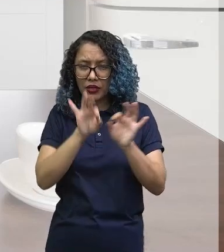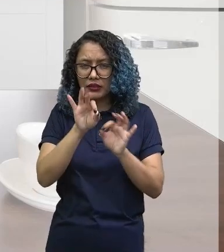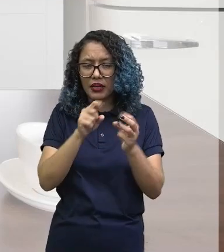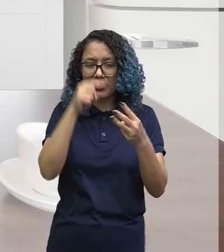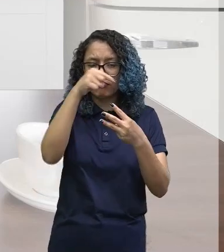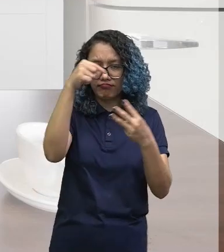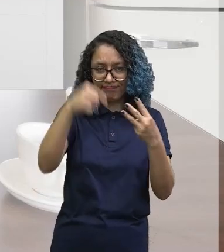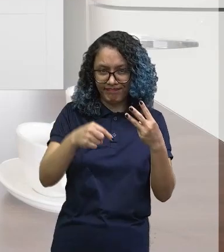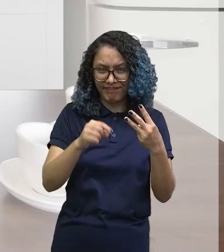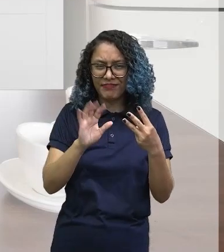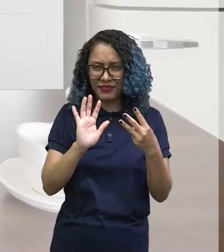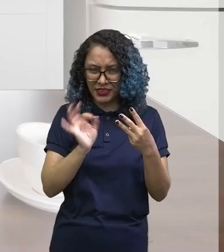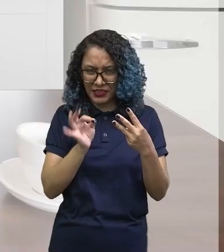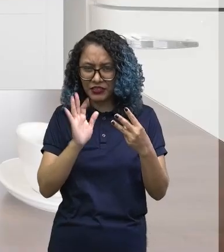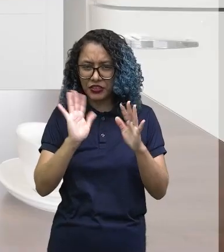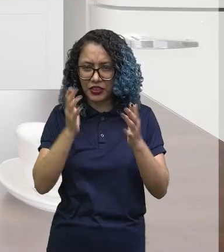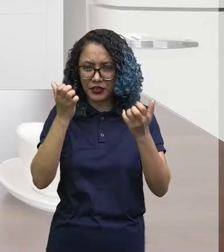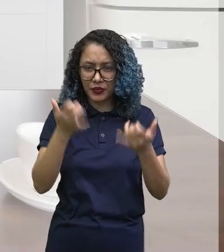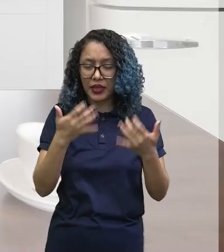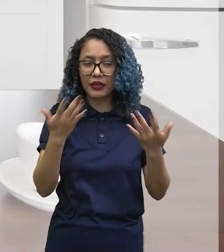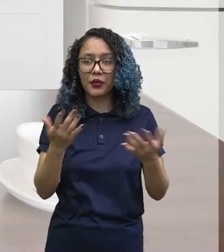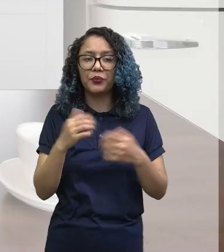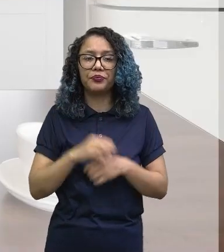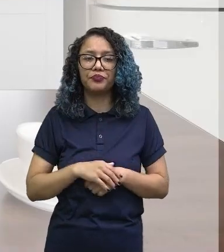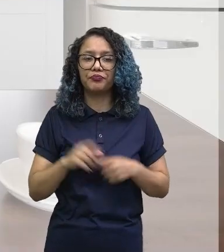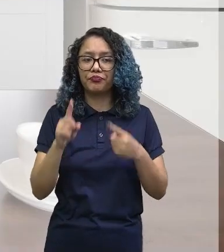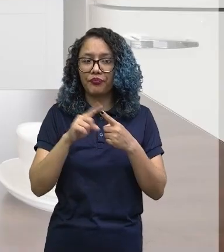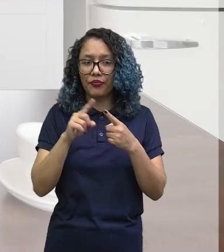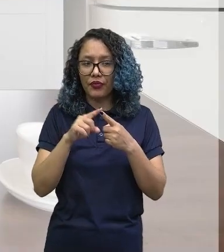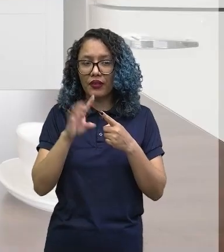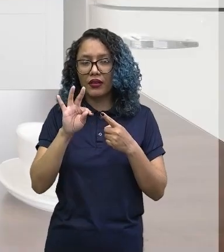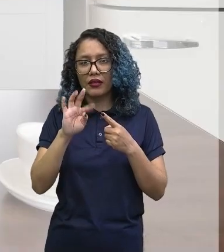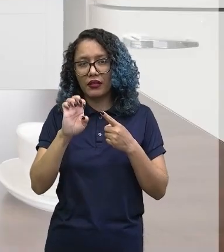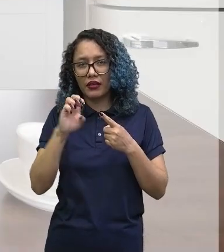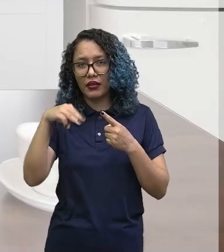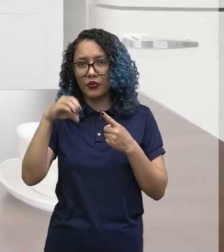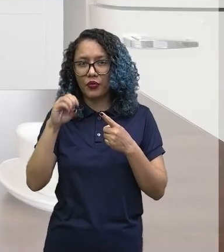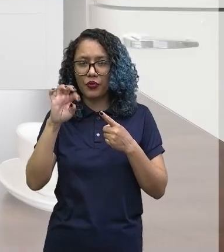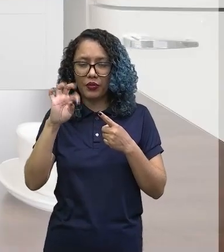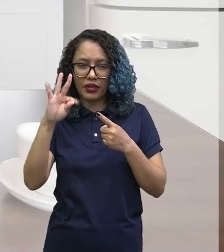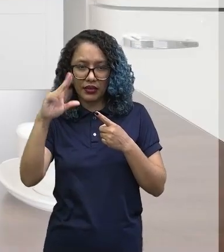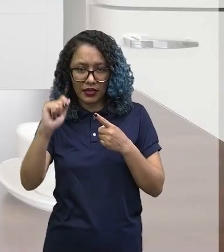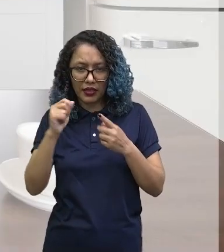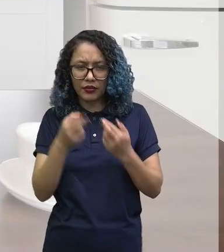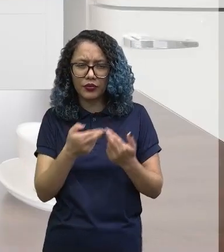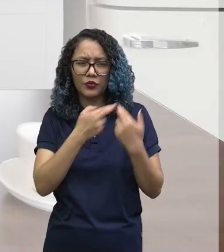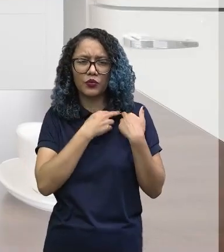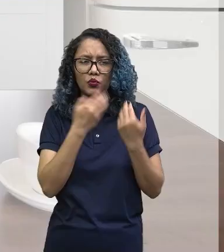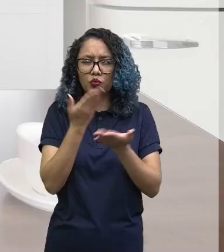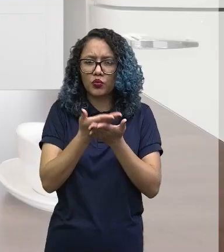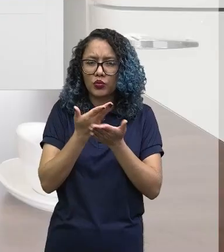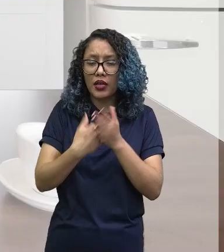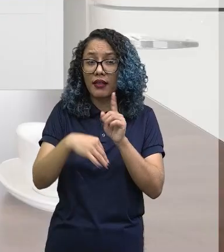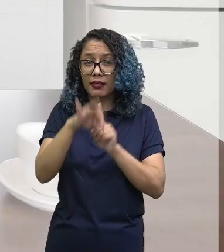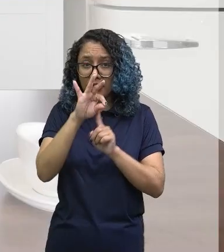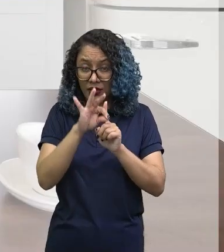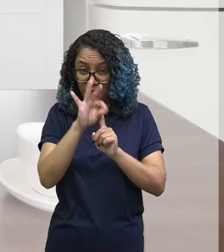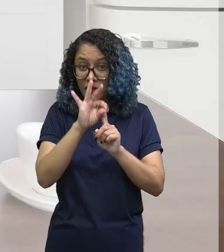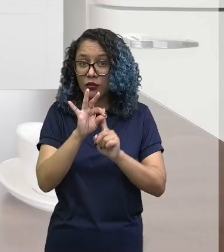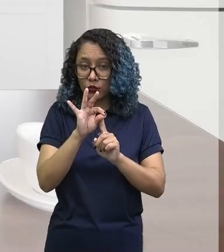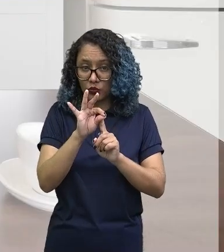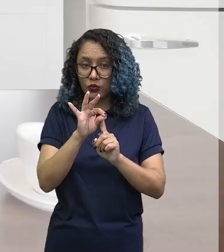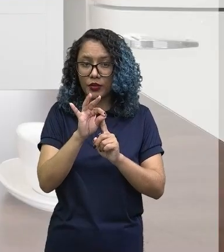em 3 partes. Olha só, a termometria ela é responsável por estudar a